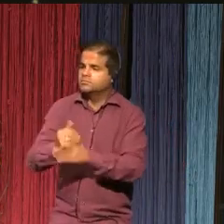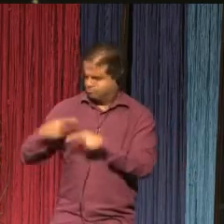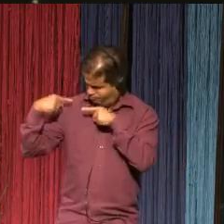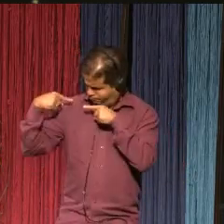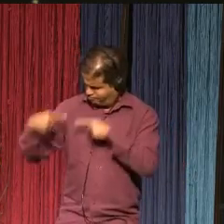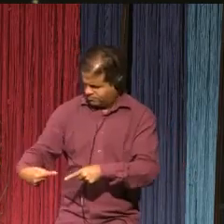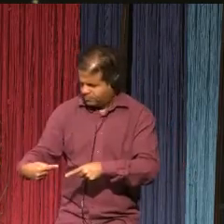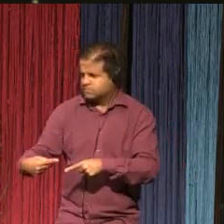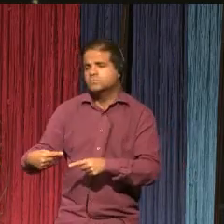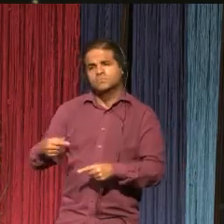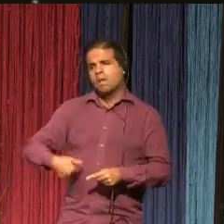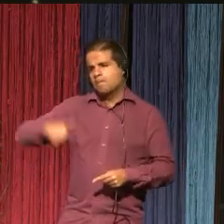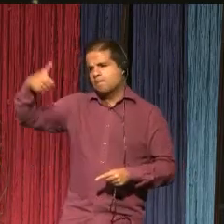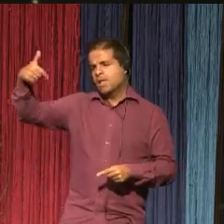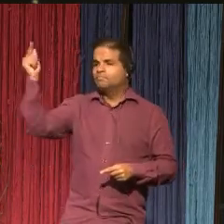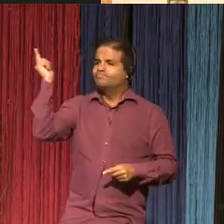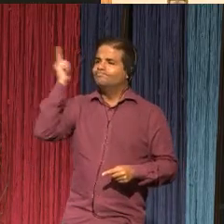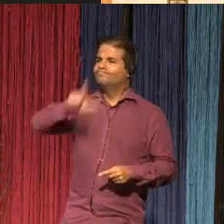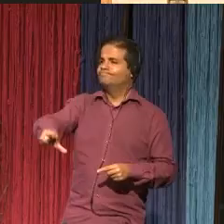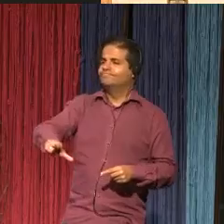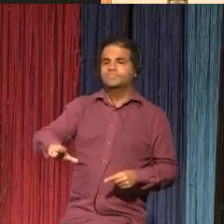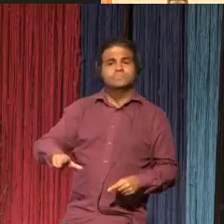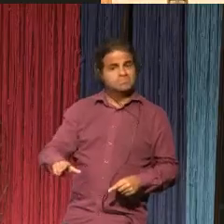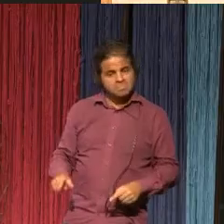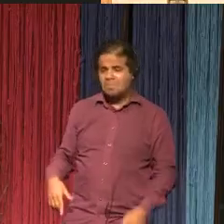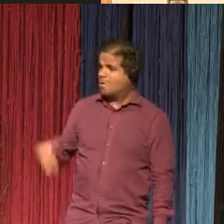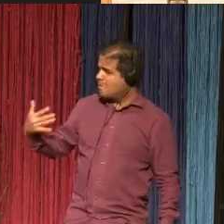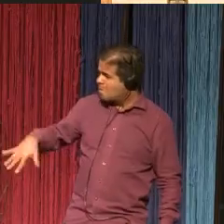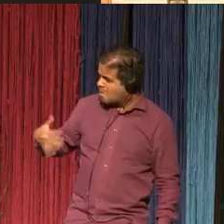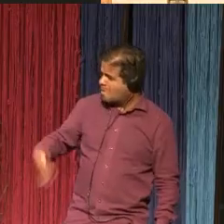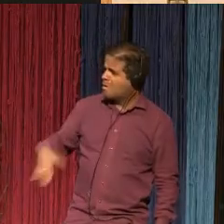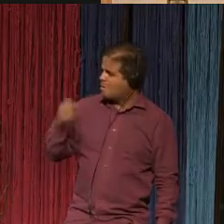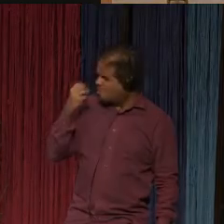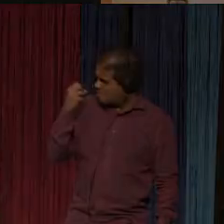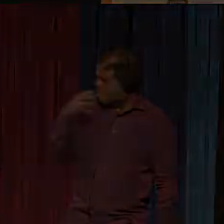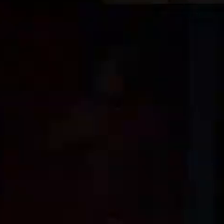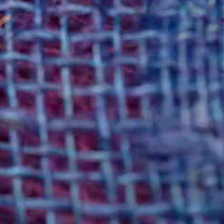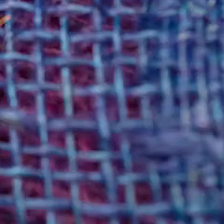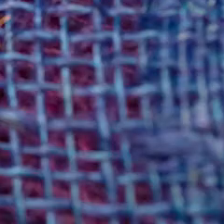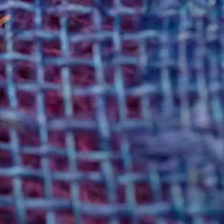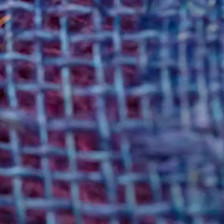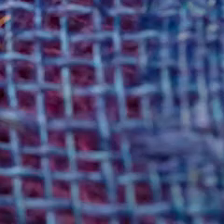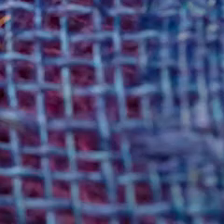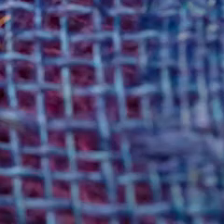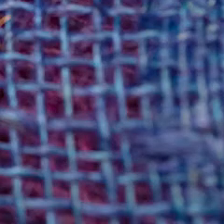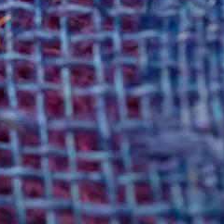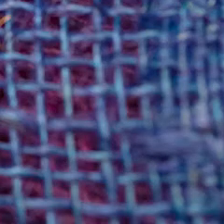desafiar, melhor você fica. Thank you very much.